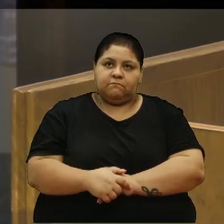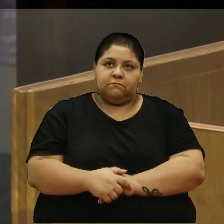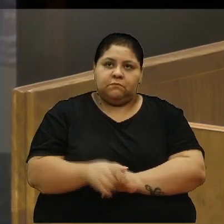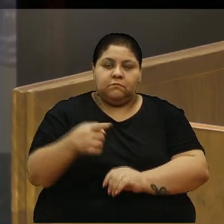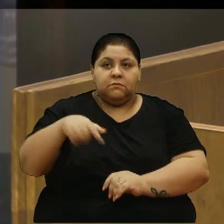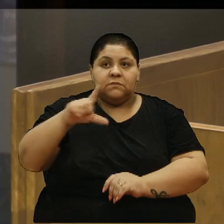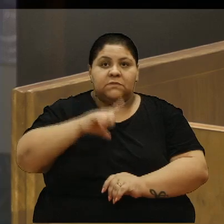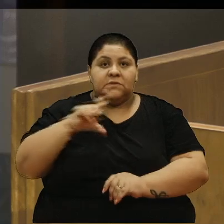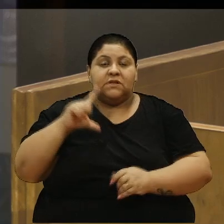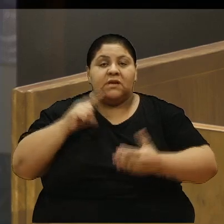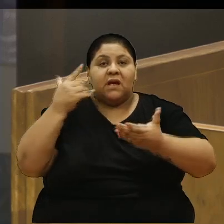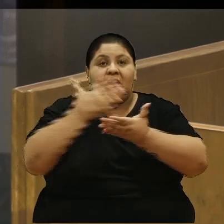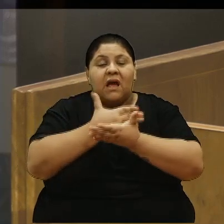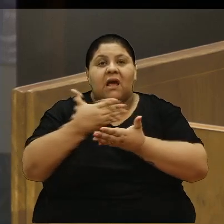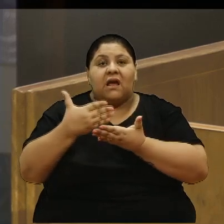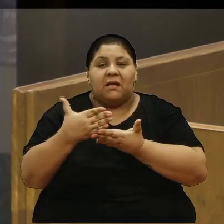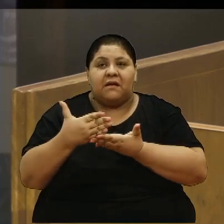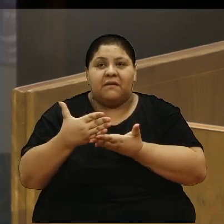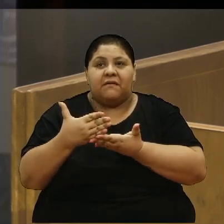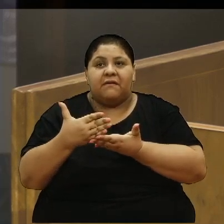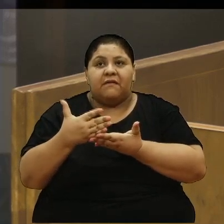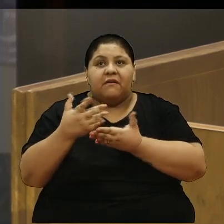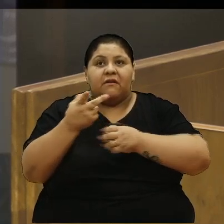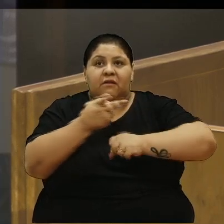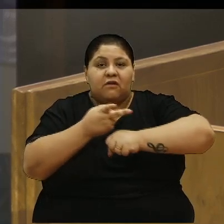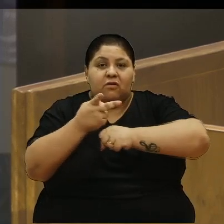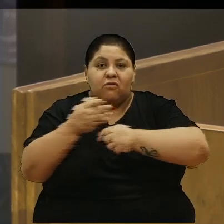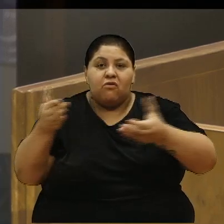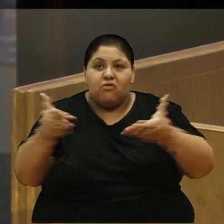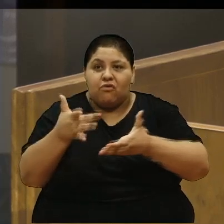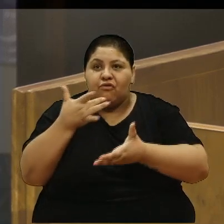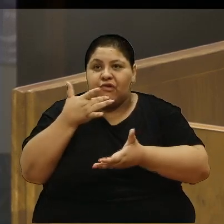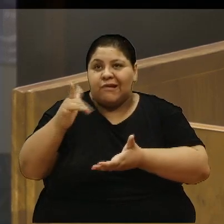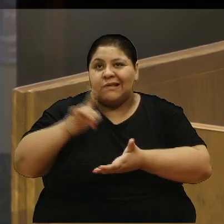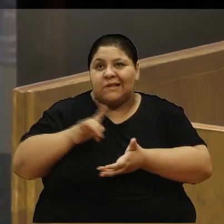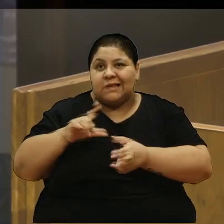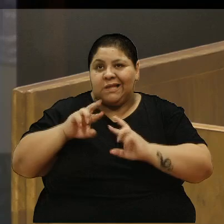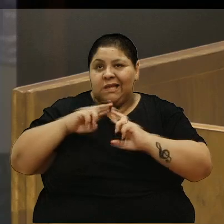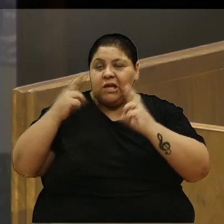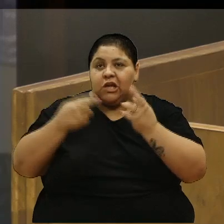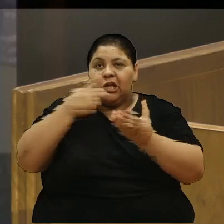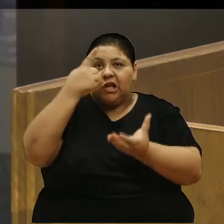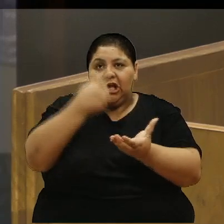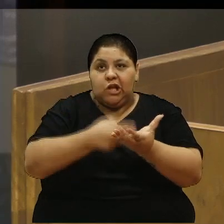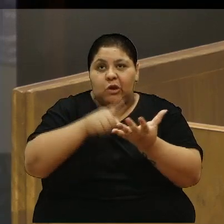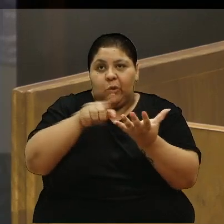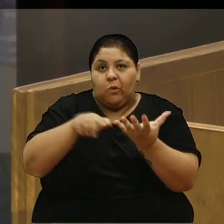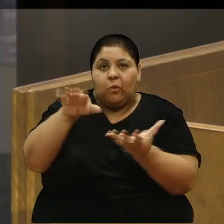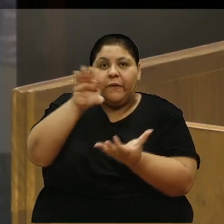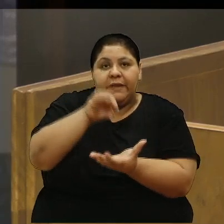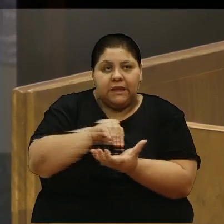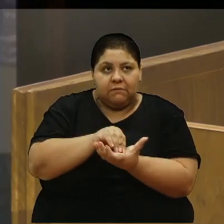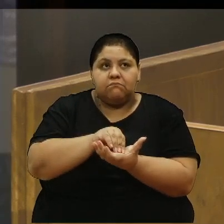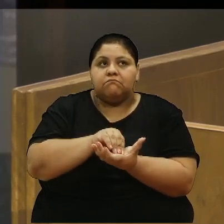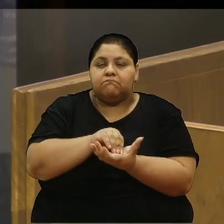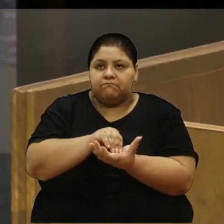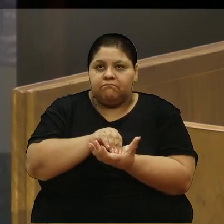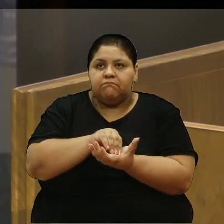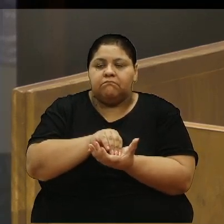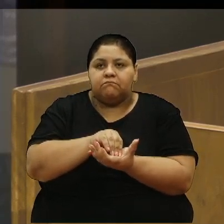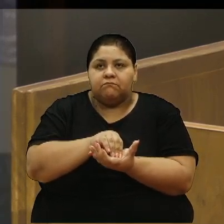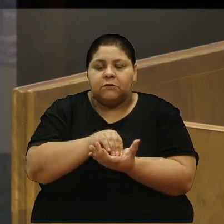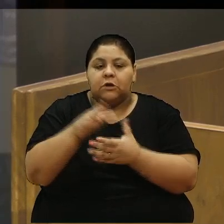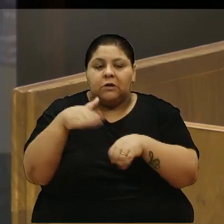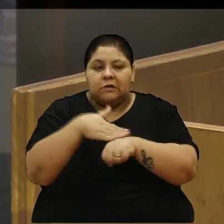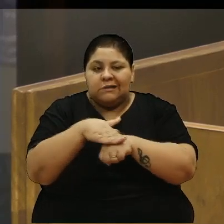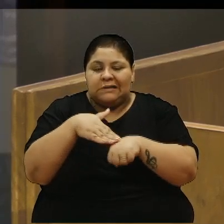gente tem que começar a buscar, e até hoje à tarde eu teria uma reunião marcada com a Codeca, para